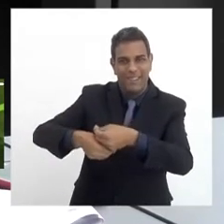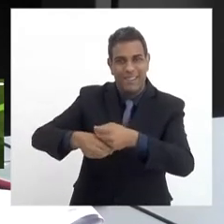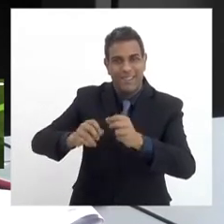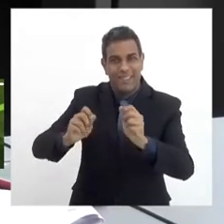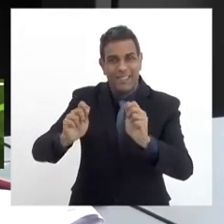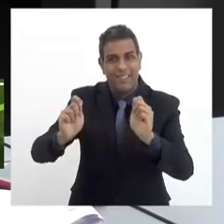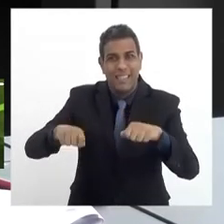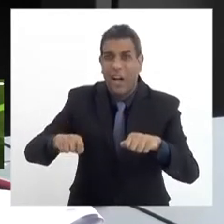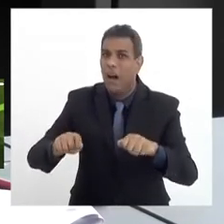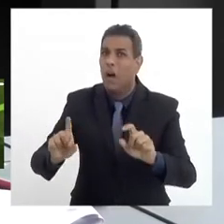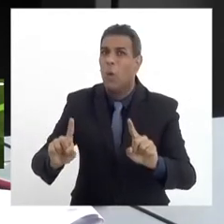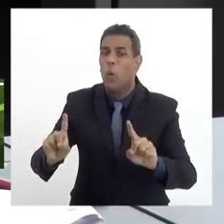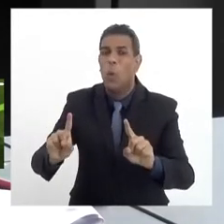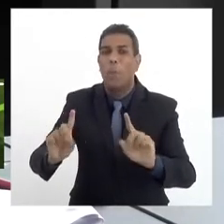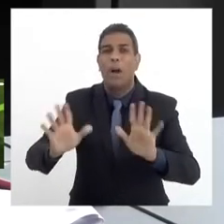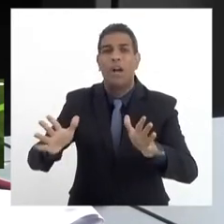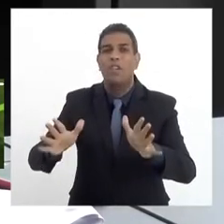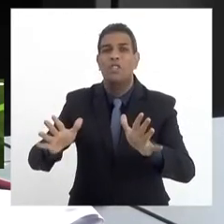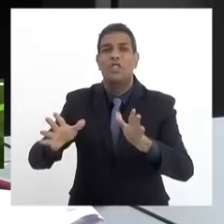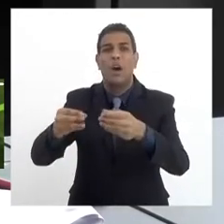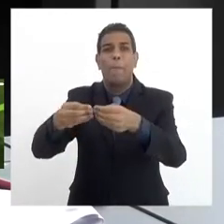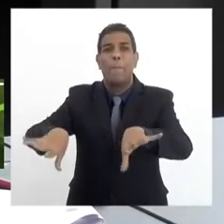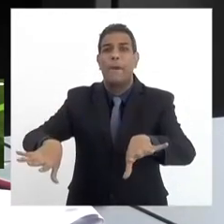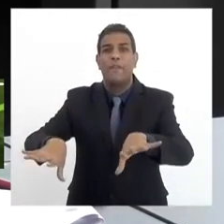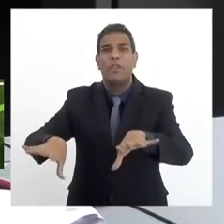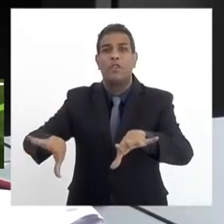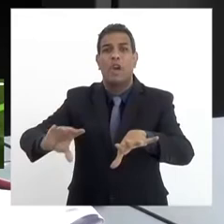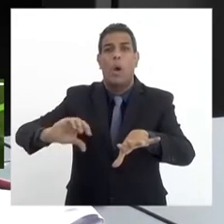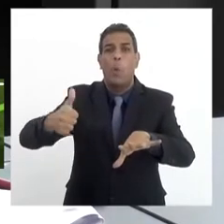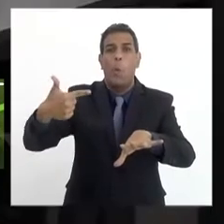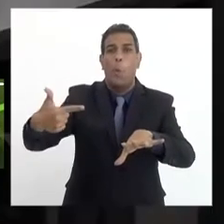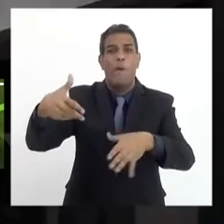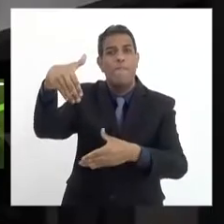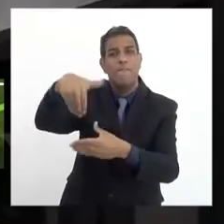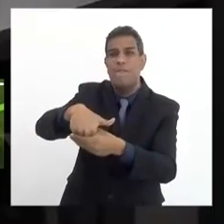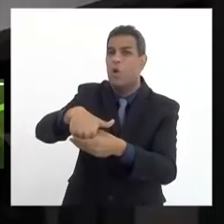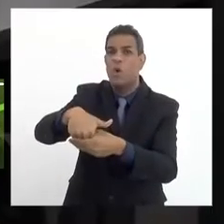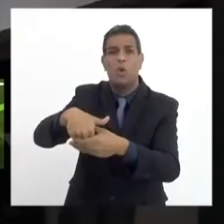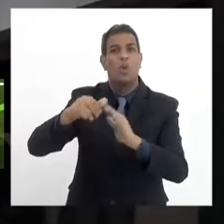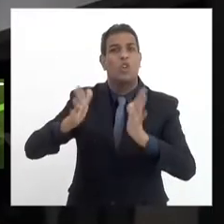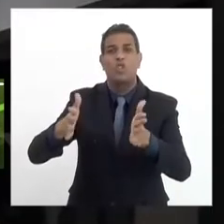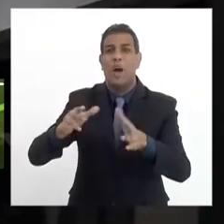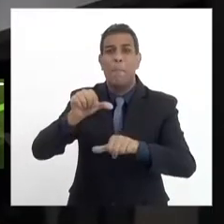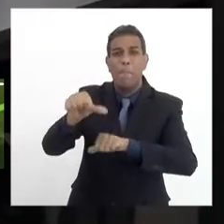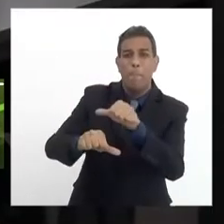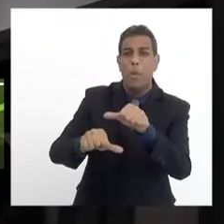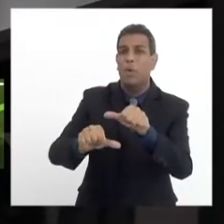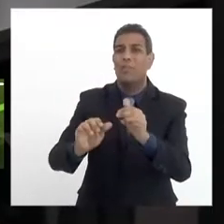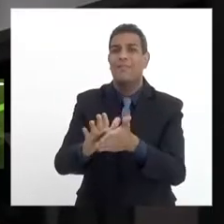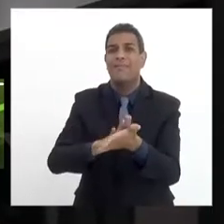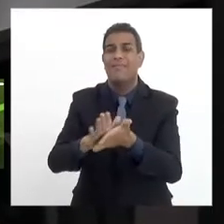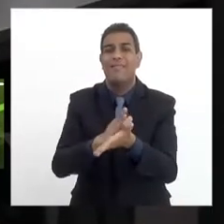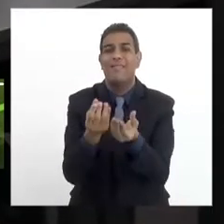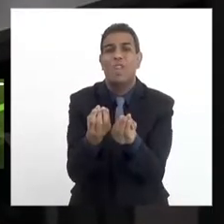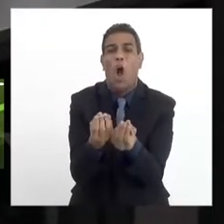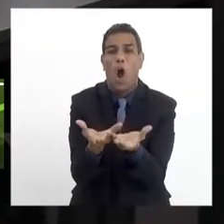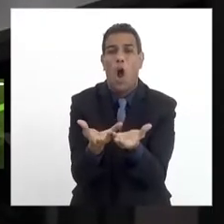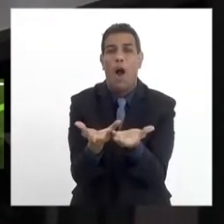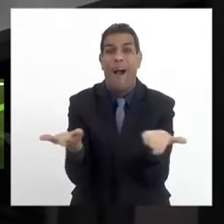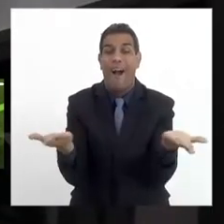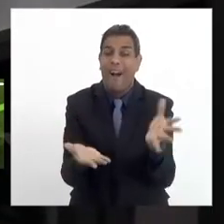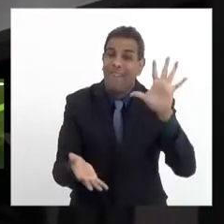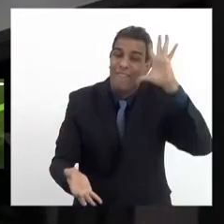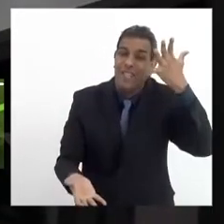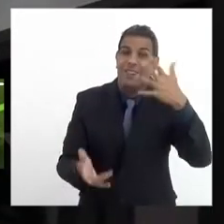Isso. É verdade. Ah, tá. Votou então, em segunda. Pela prejudicabilidade, em discussão, em